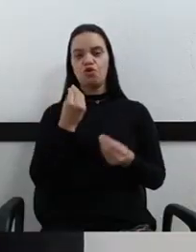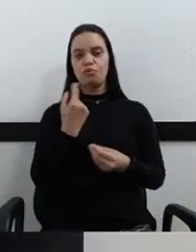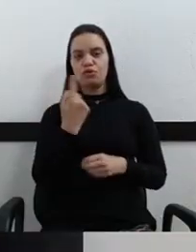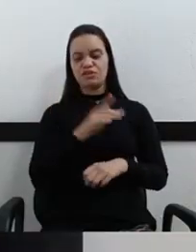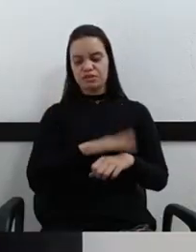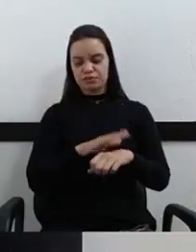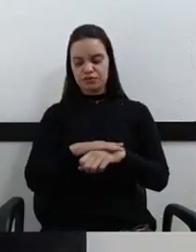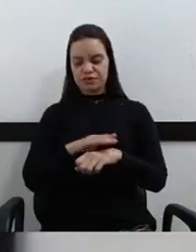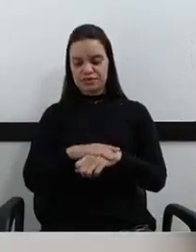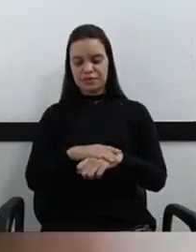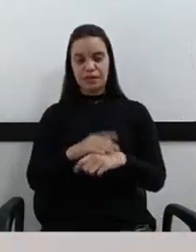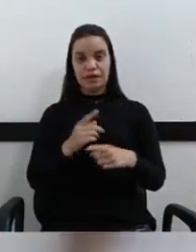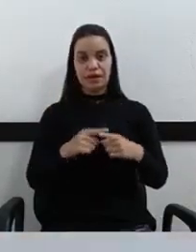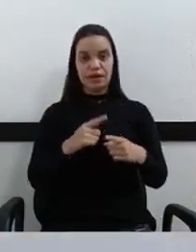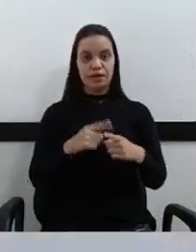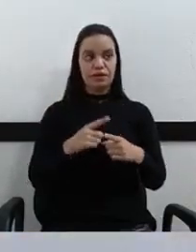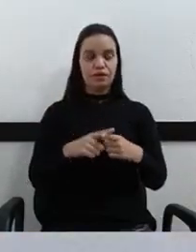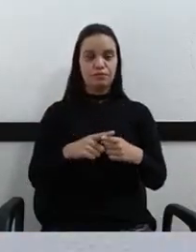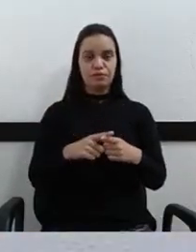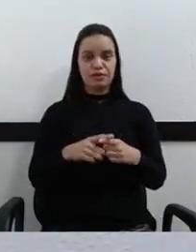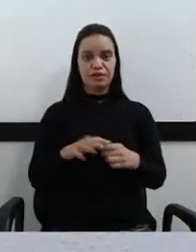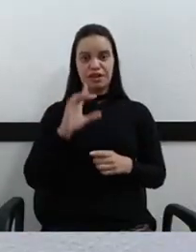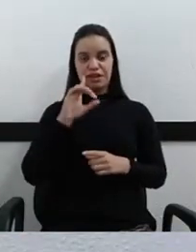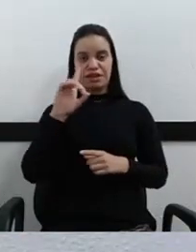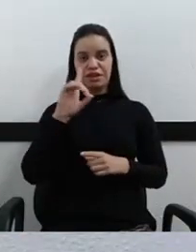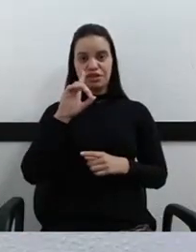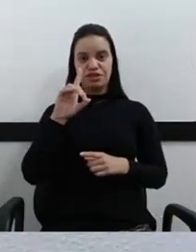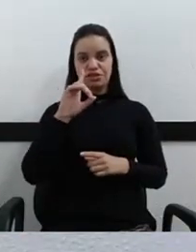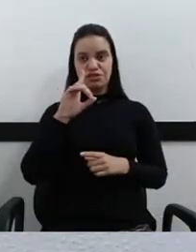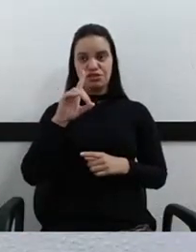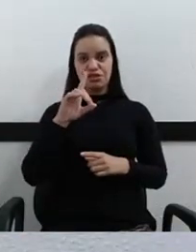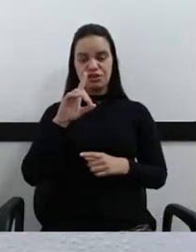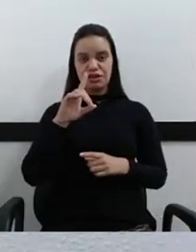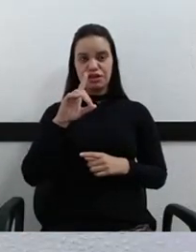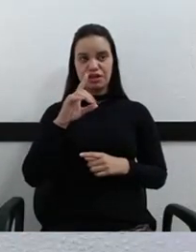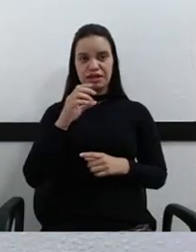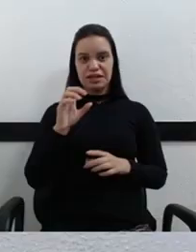a compensação, porque não tem mais dia útil esse ano, só amanhã.